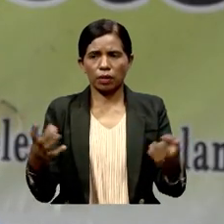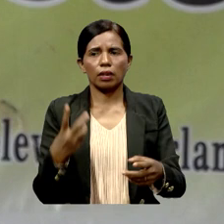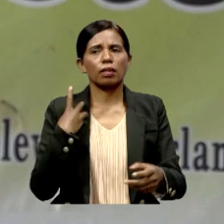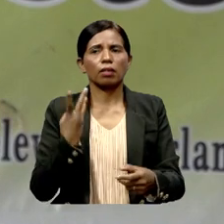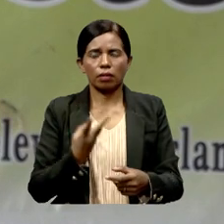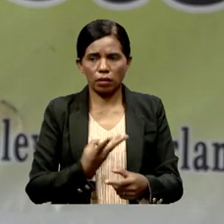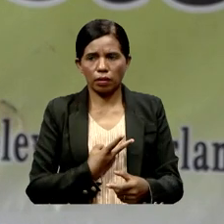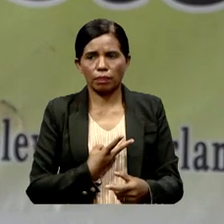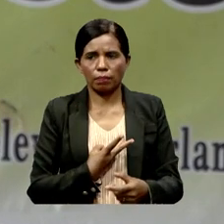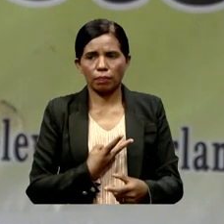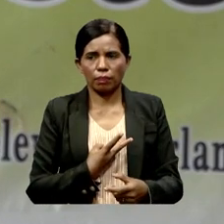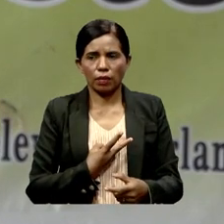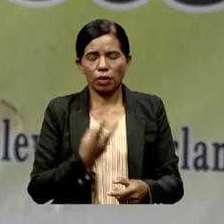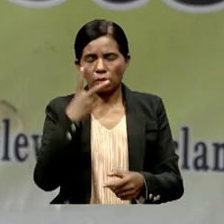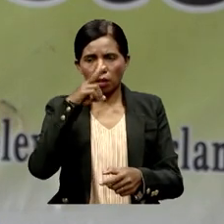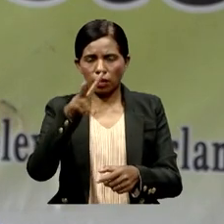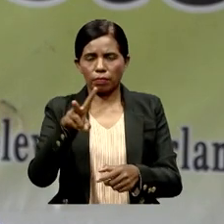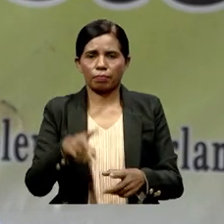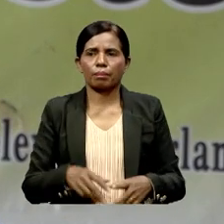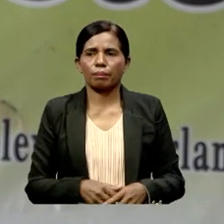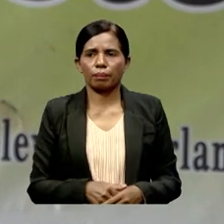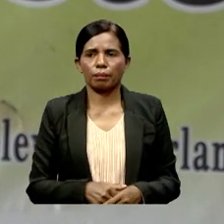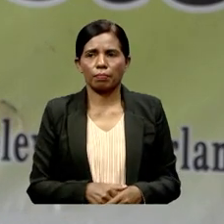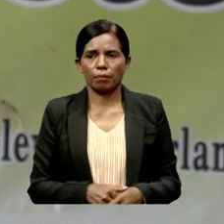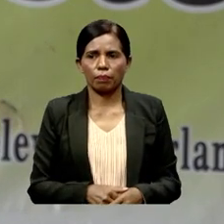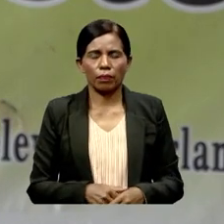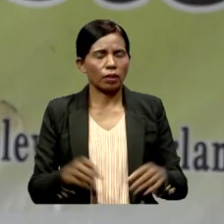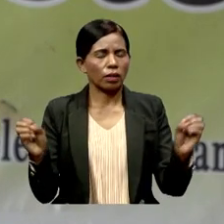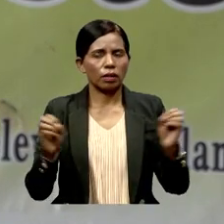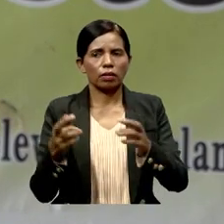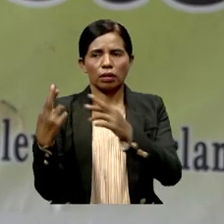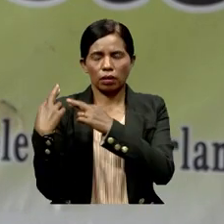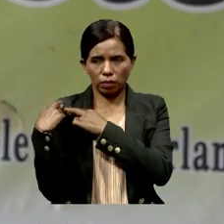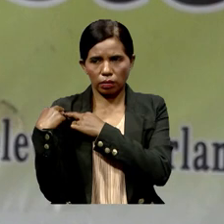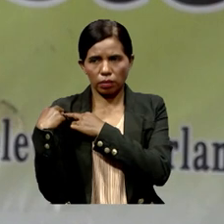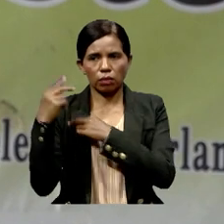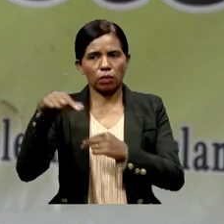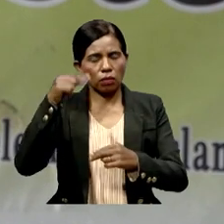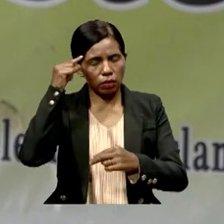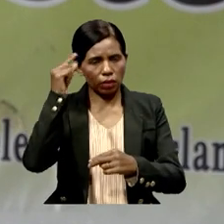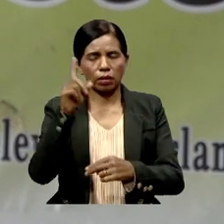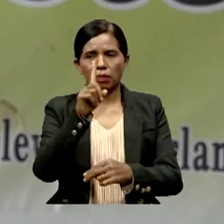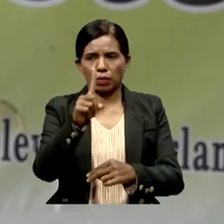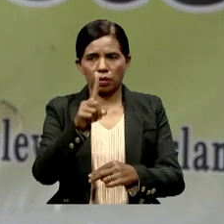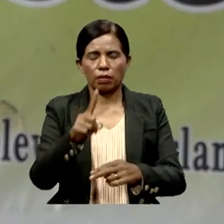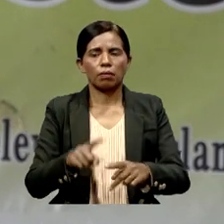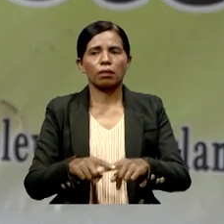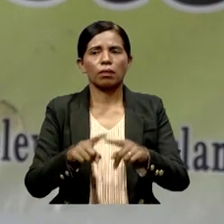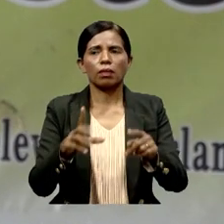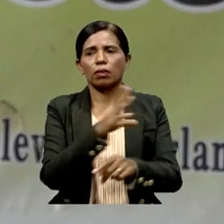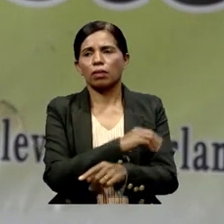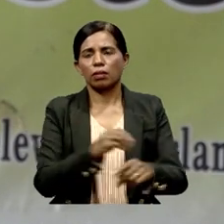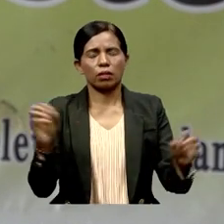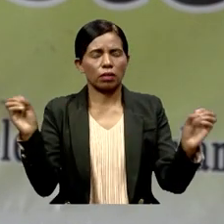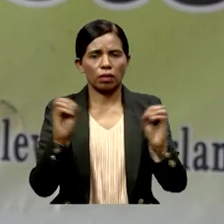ita atu haremak ne laos responsabilidade governo niang mesak no